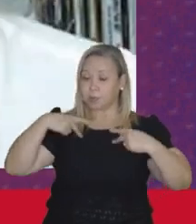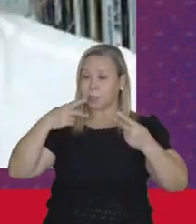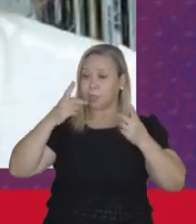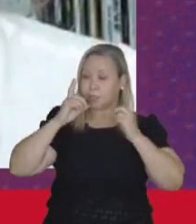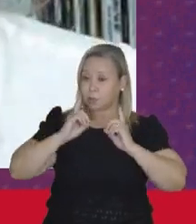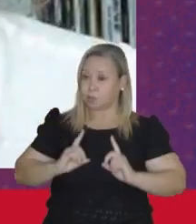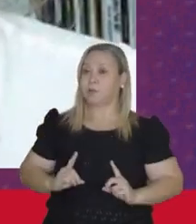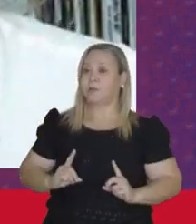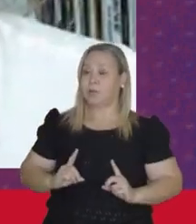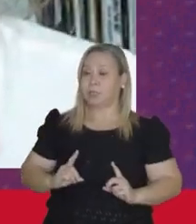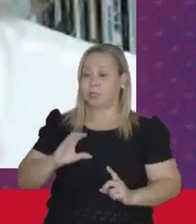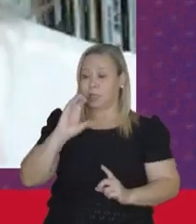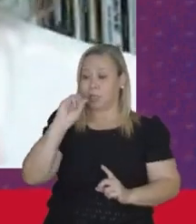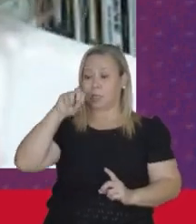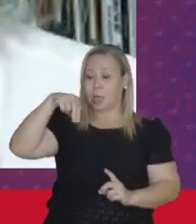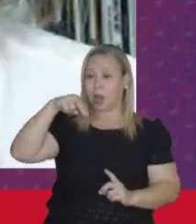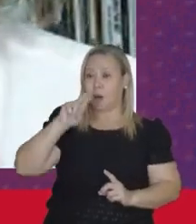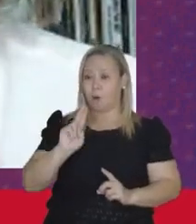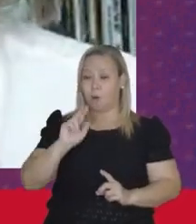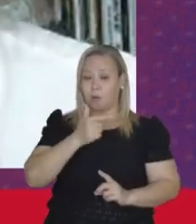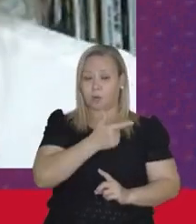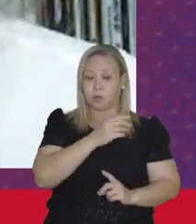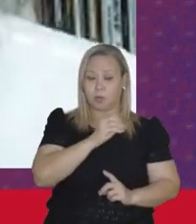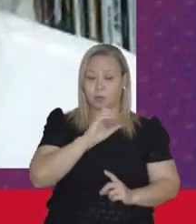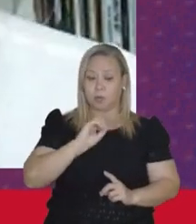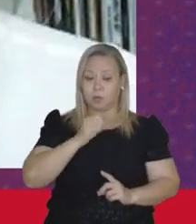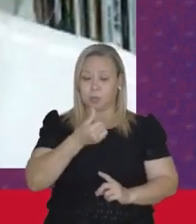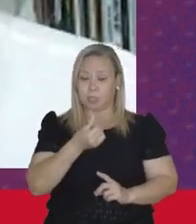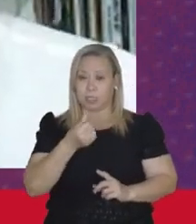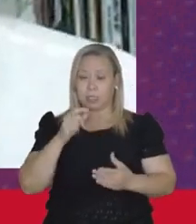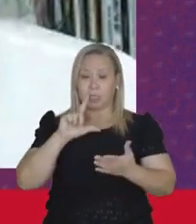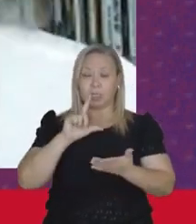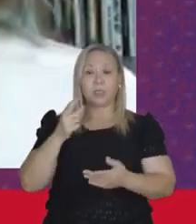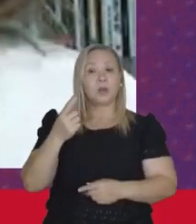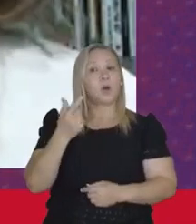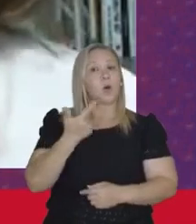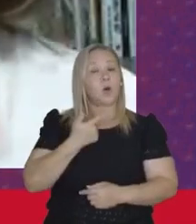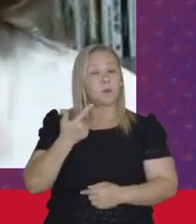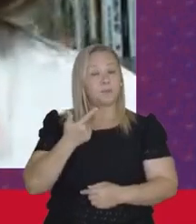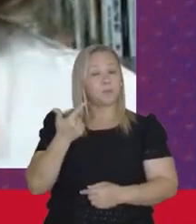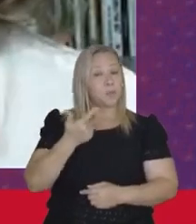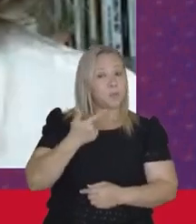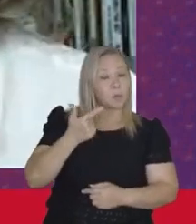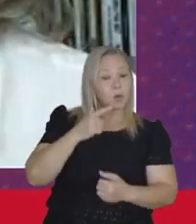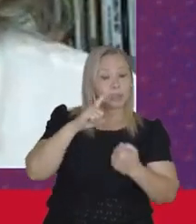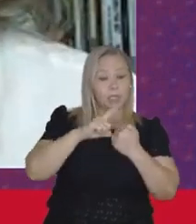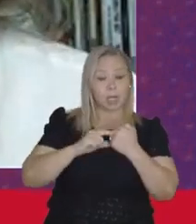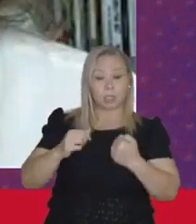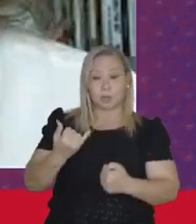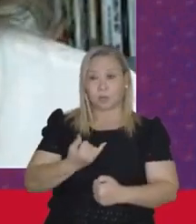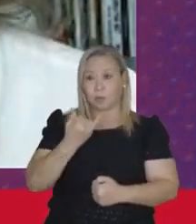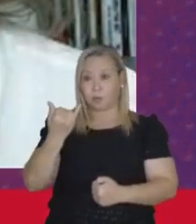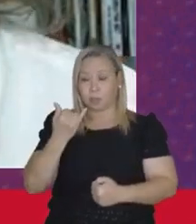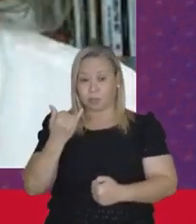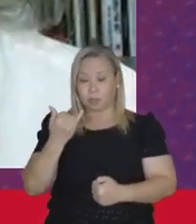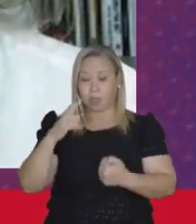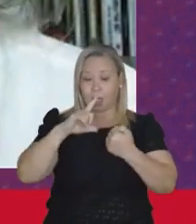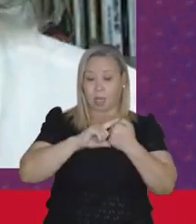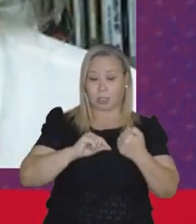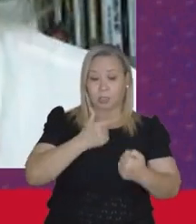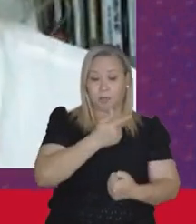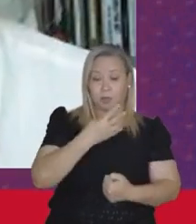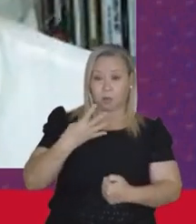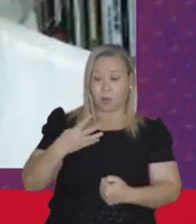2006. 2 artigos importantes para essa aula. O artigo 24 da Convenção sobre